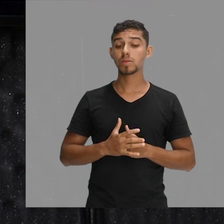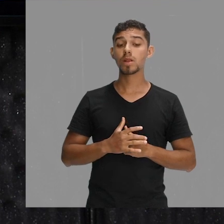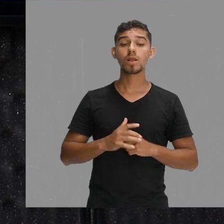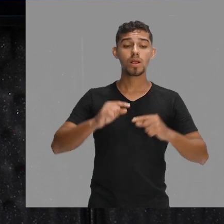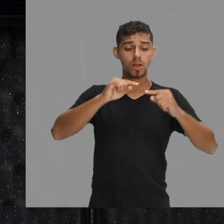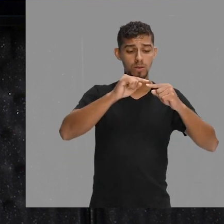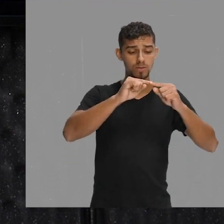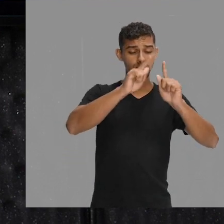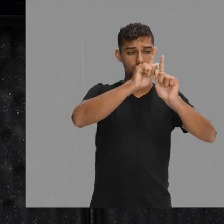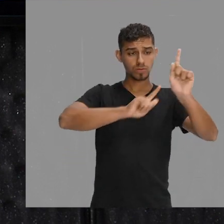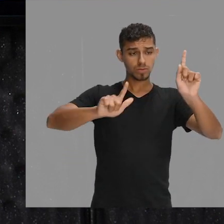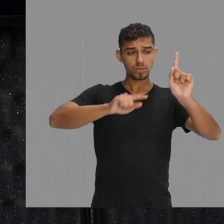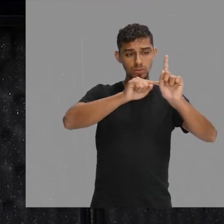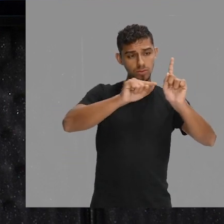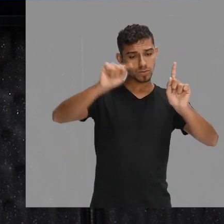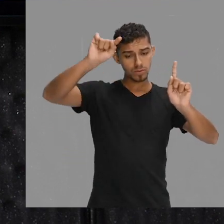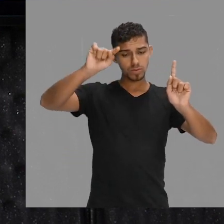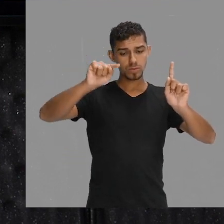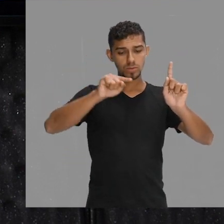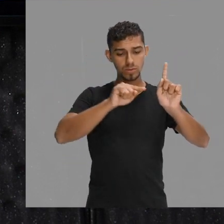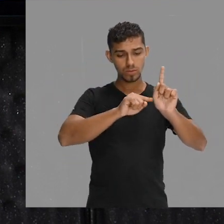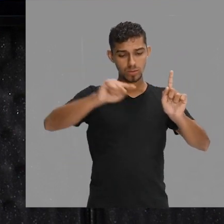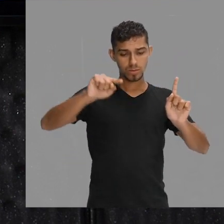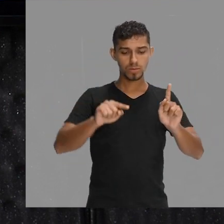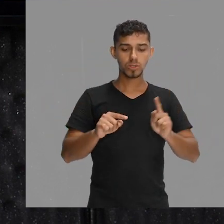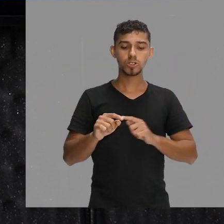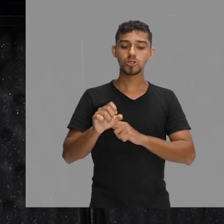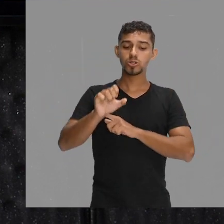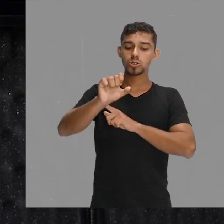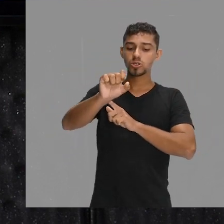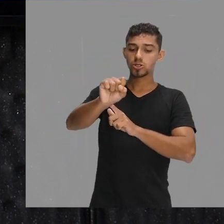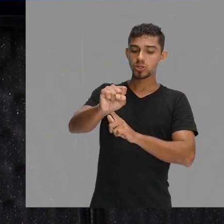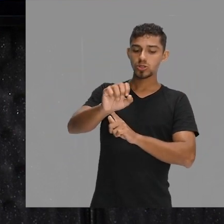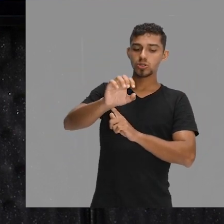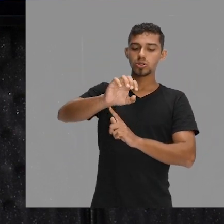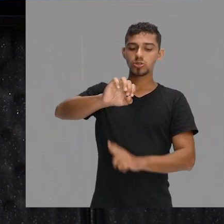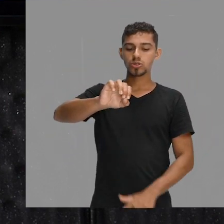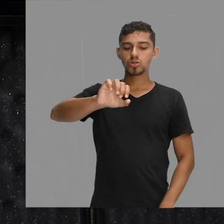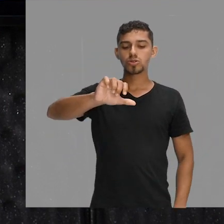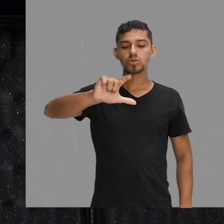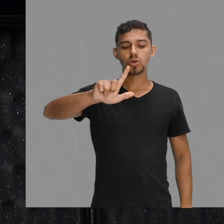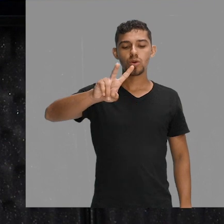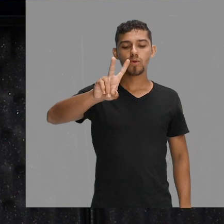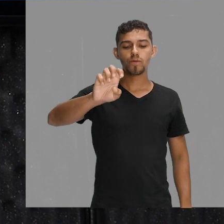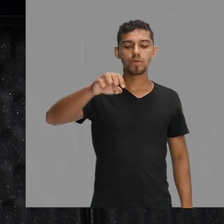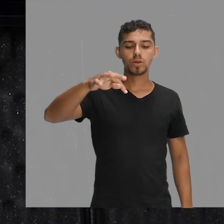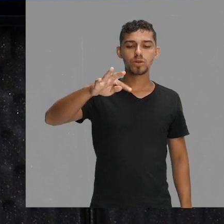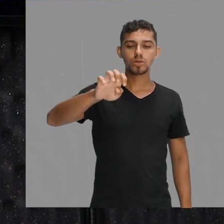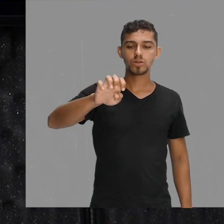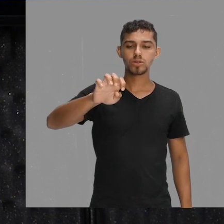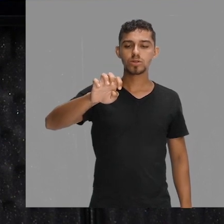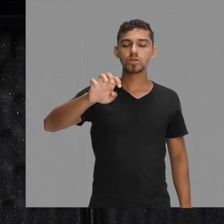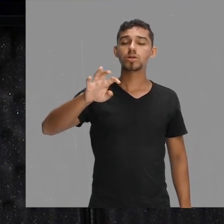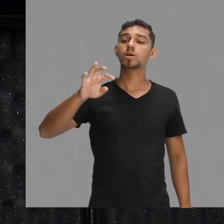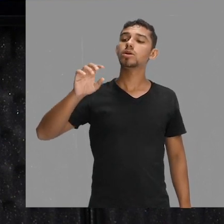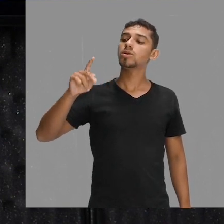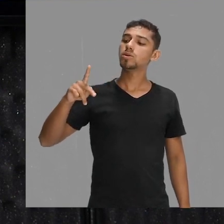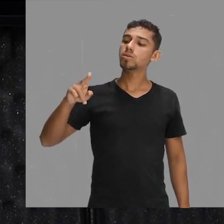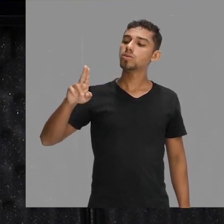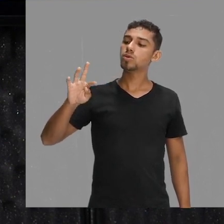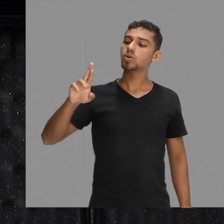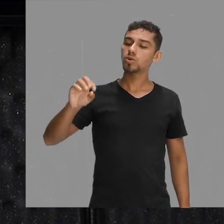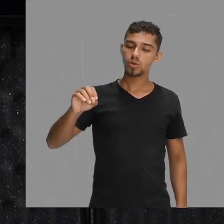a curva do solvente puro, solução concentrada e solução diluída. Olha